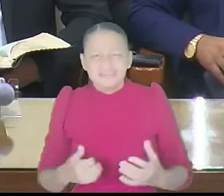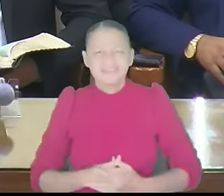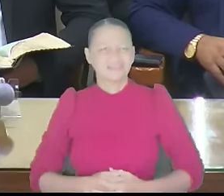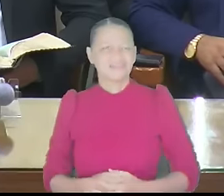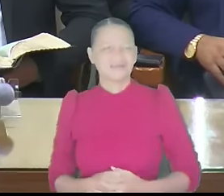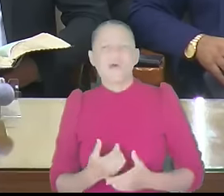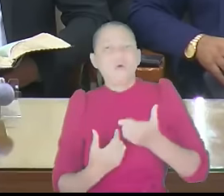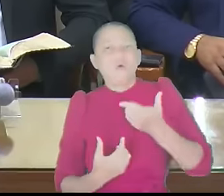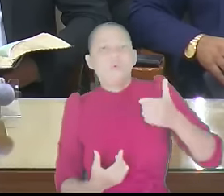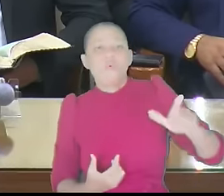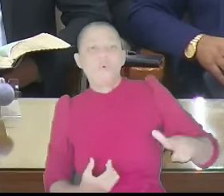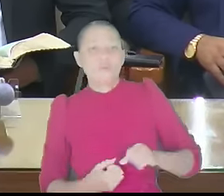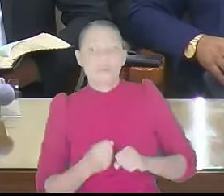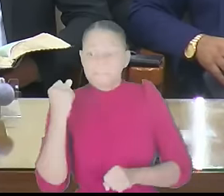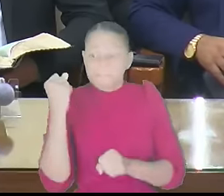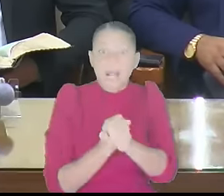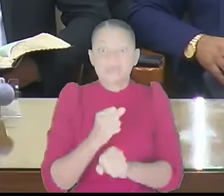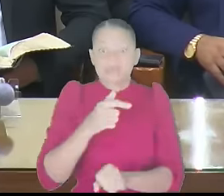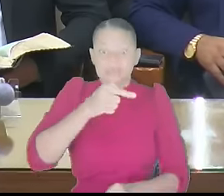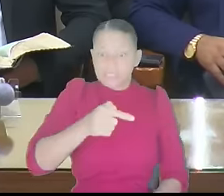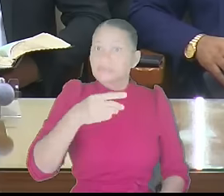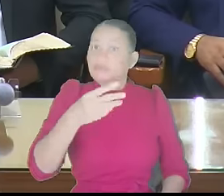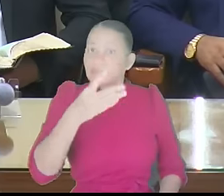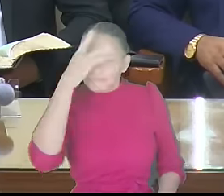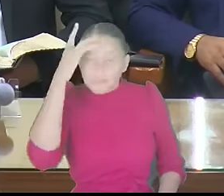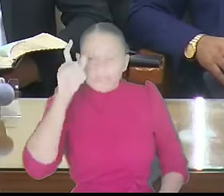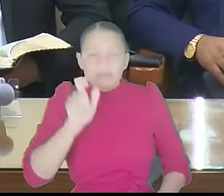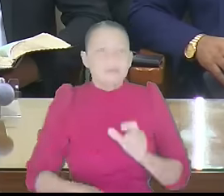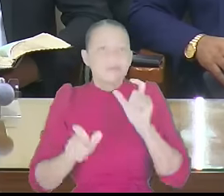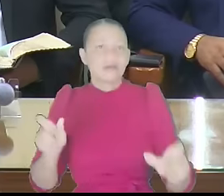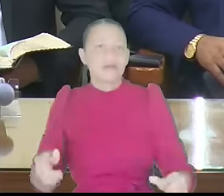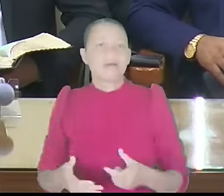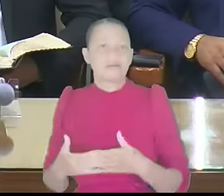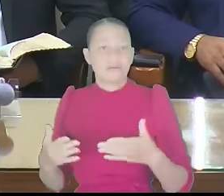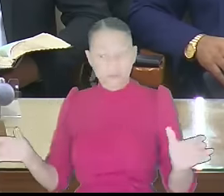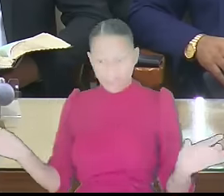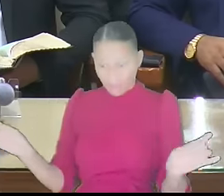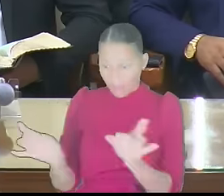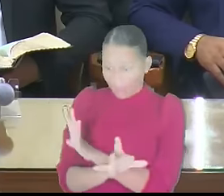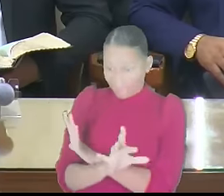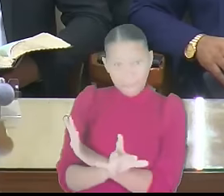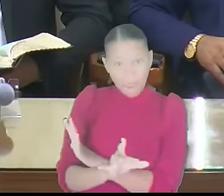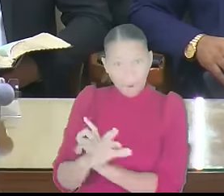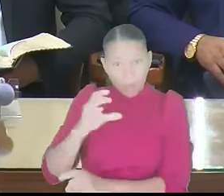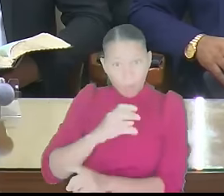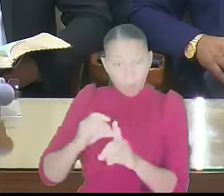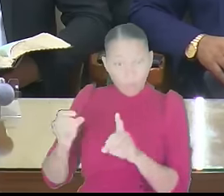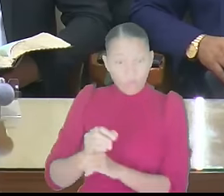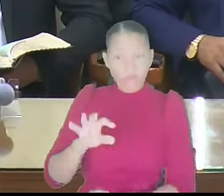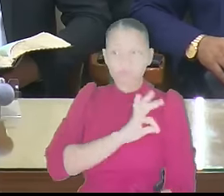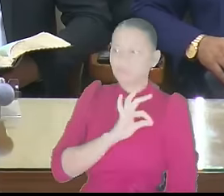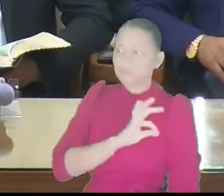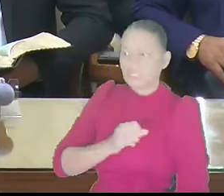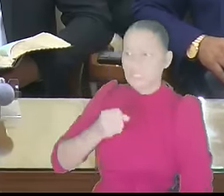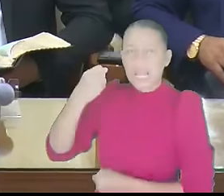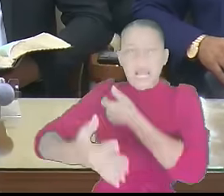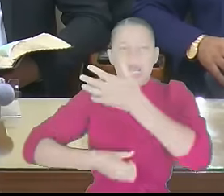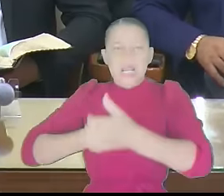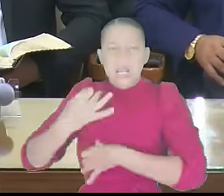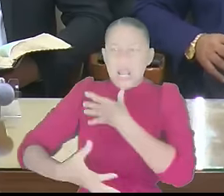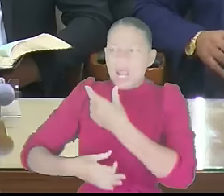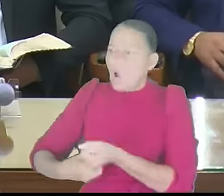Teve um que disse que matou 73 pessoas. Era bom quando ele terminasse o culto, a polícia estivesse na porta da igreja para pegá-lo.